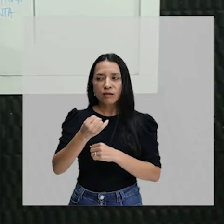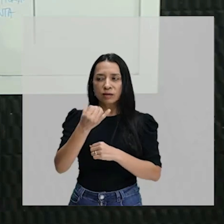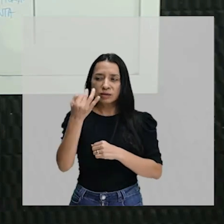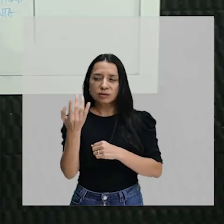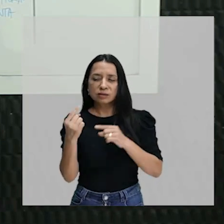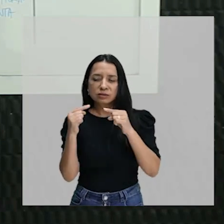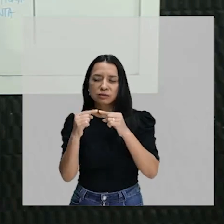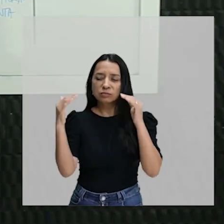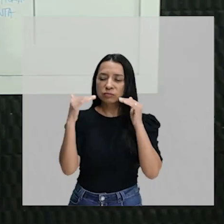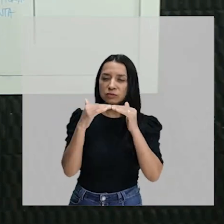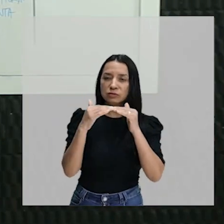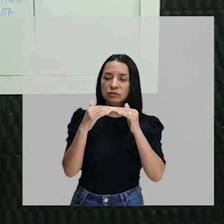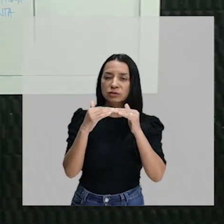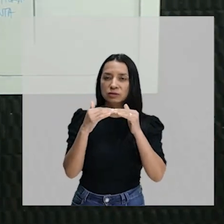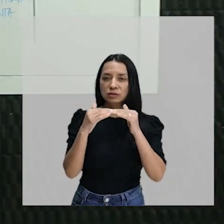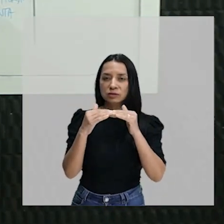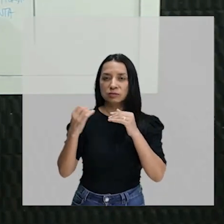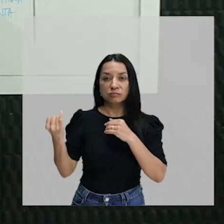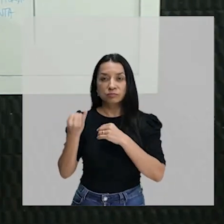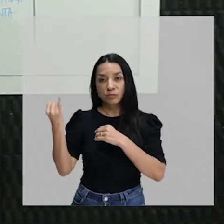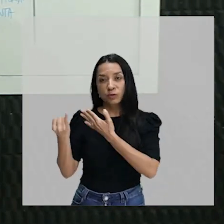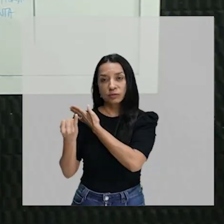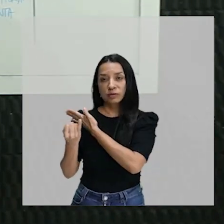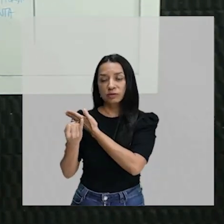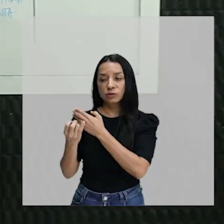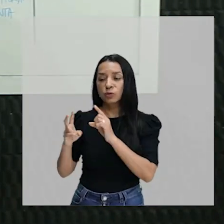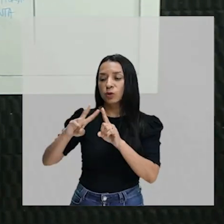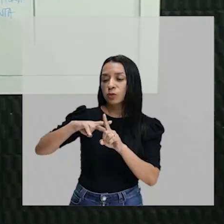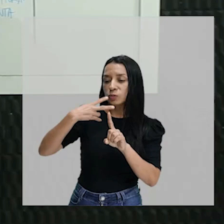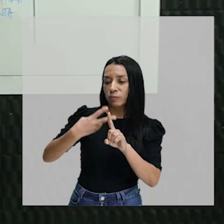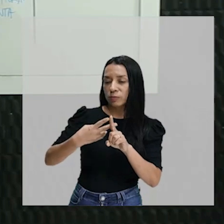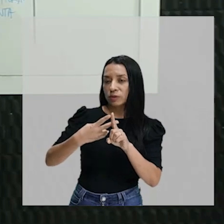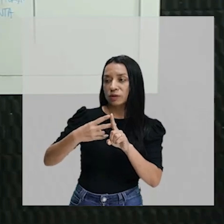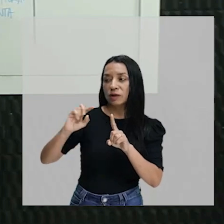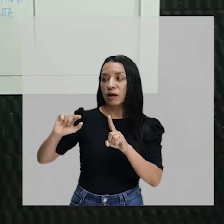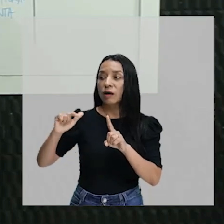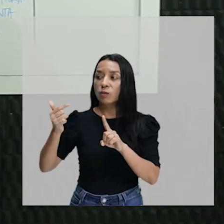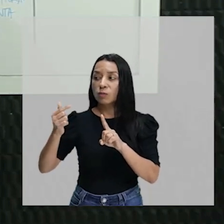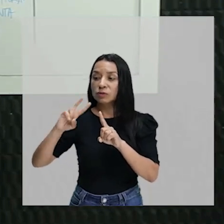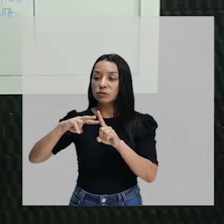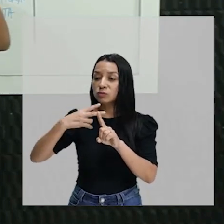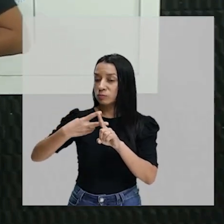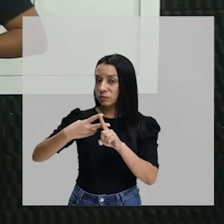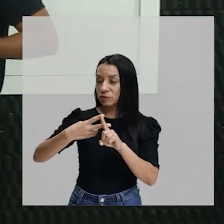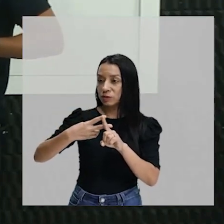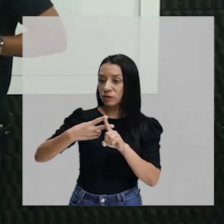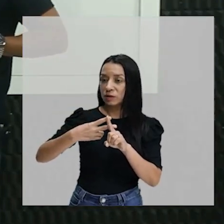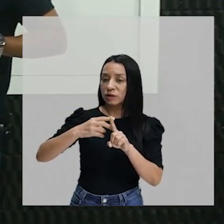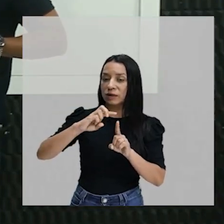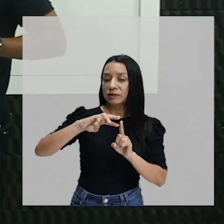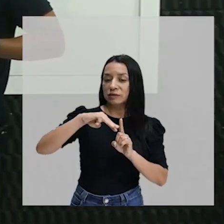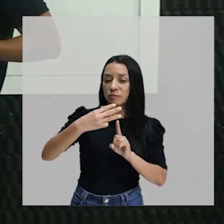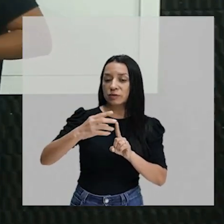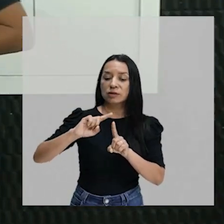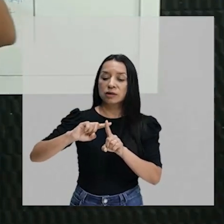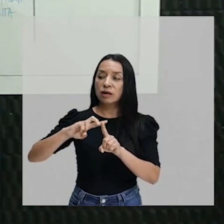diretamente proporcionais isso aqui é importante ó duplica a outra duplica triplica a outra triplica é